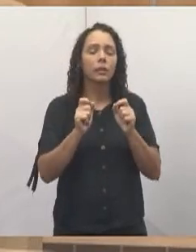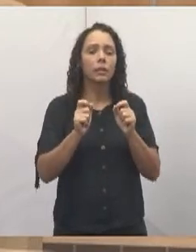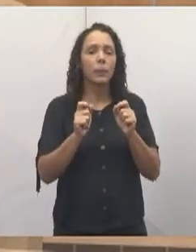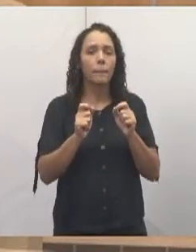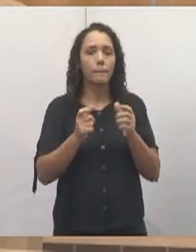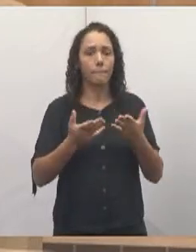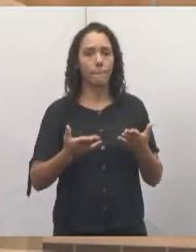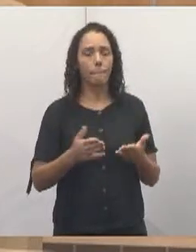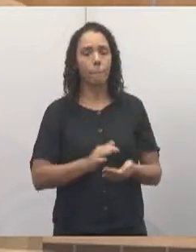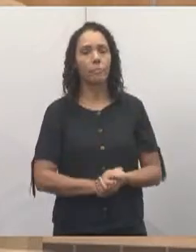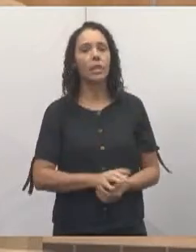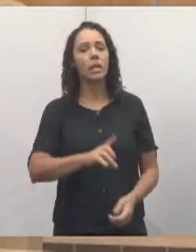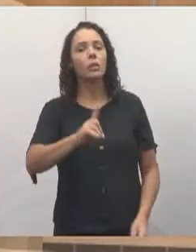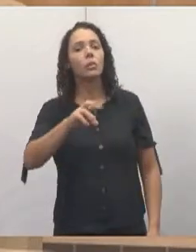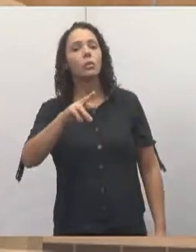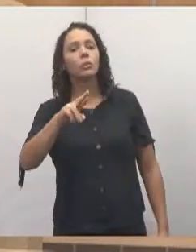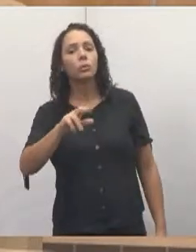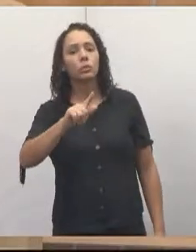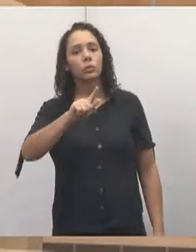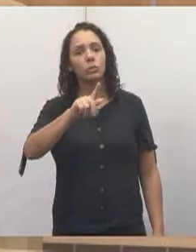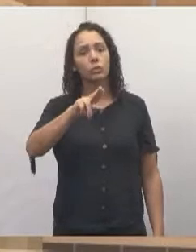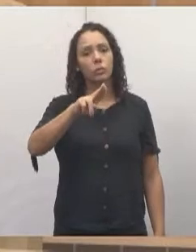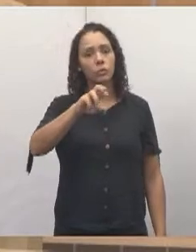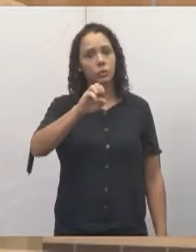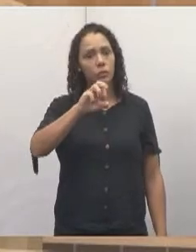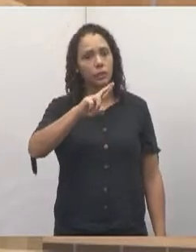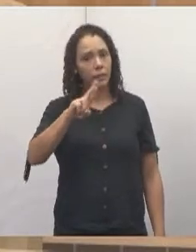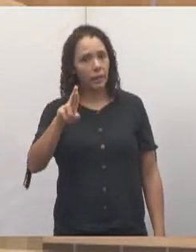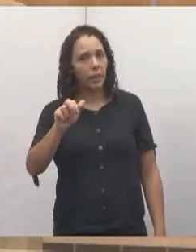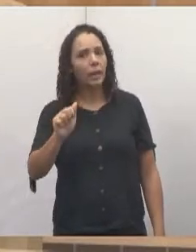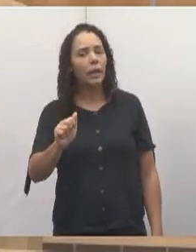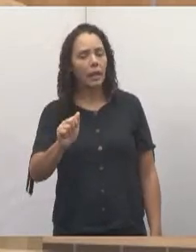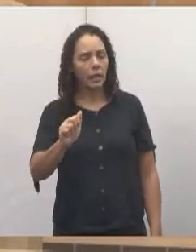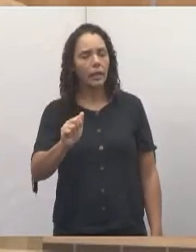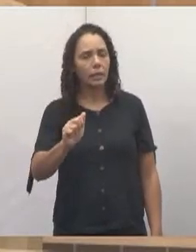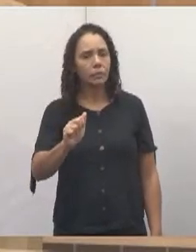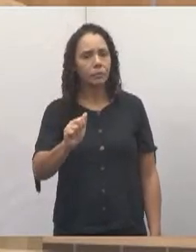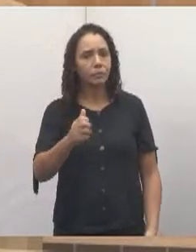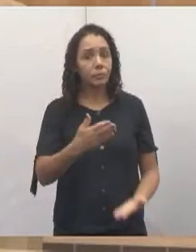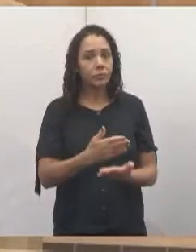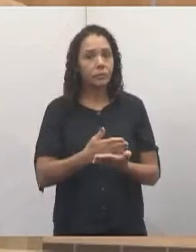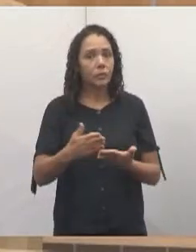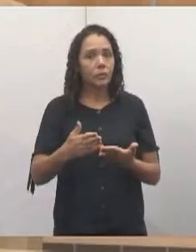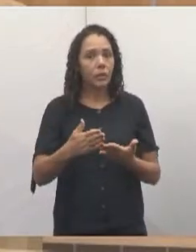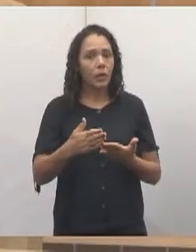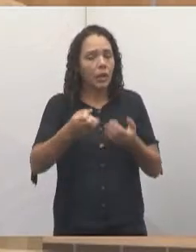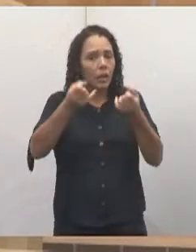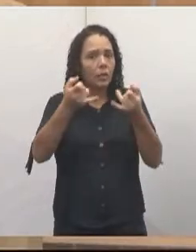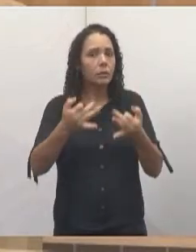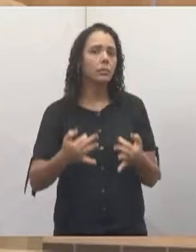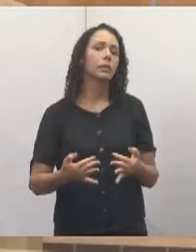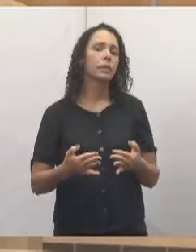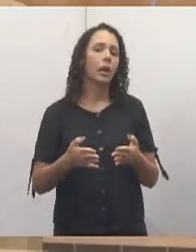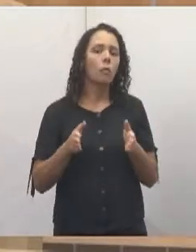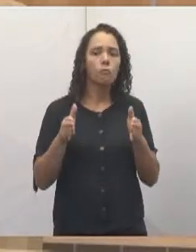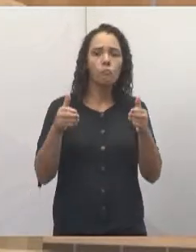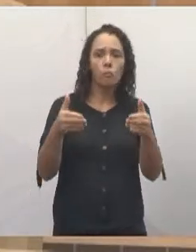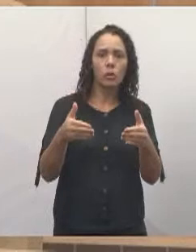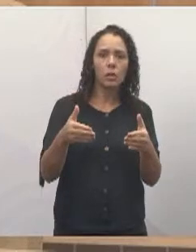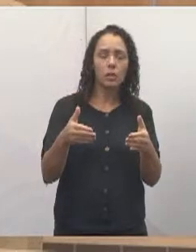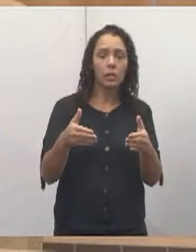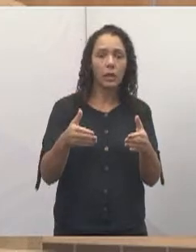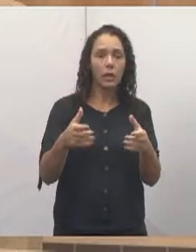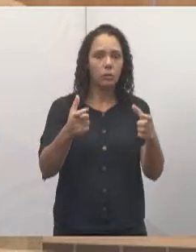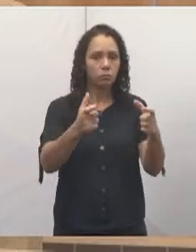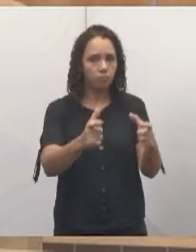o Dr. Guerra brilhantemente alavancou, deu protagonismo para as comissões,